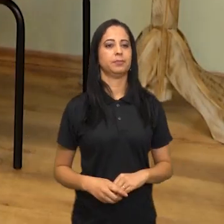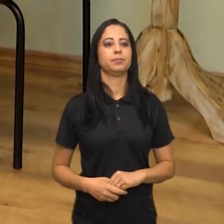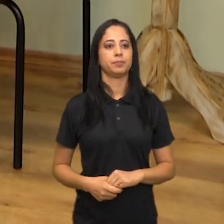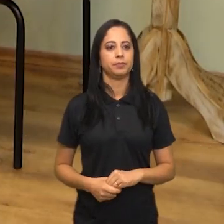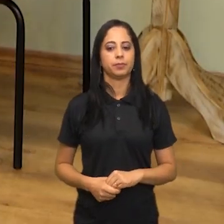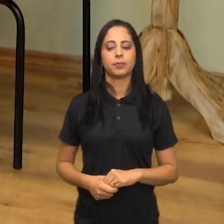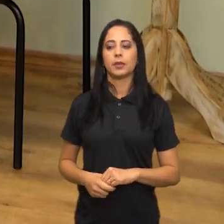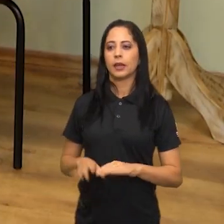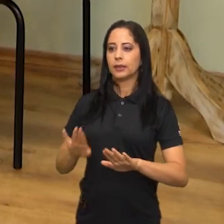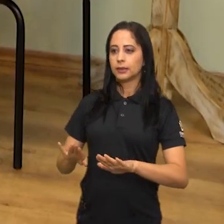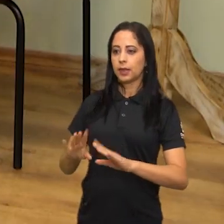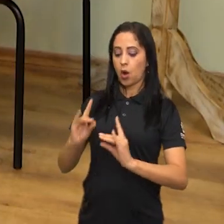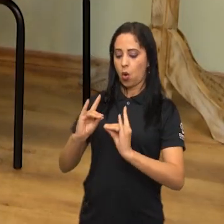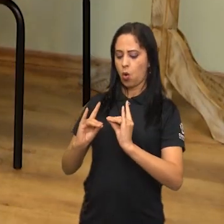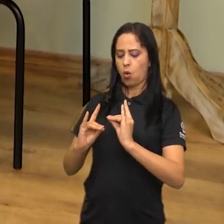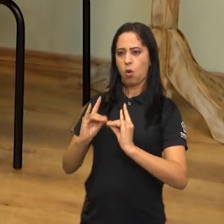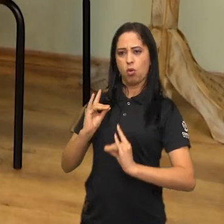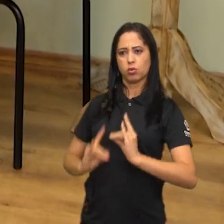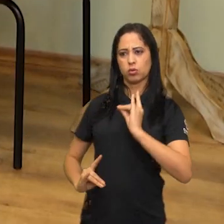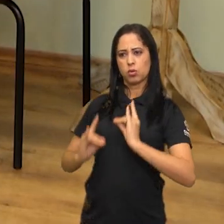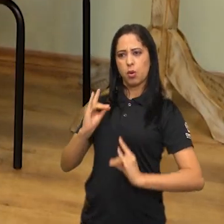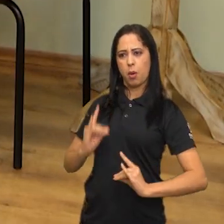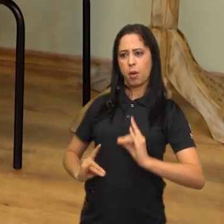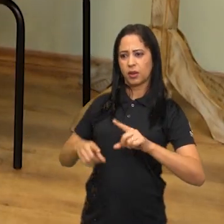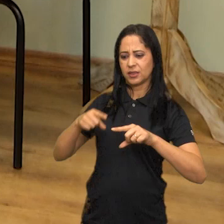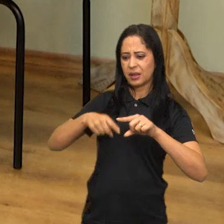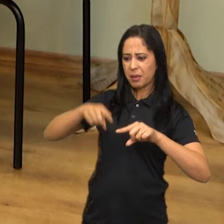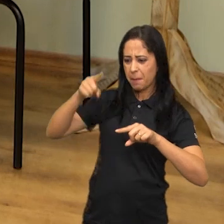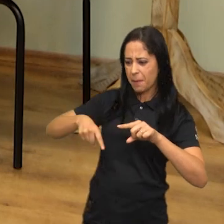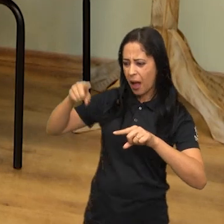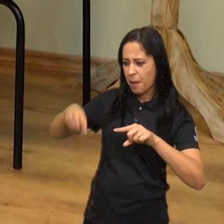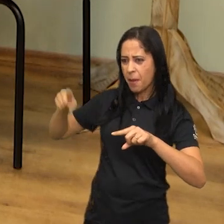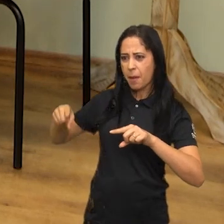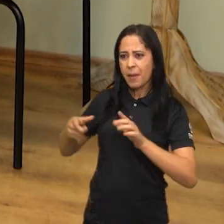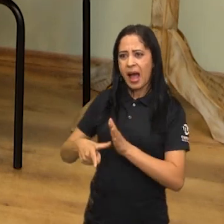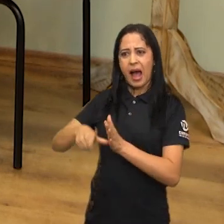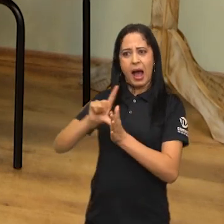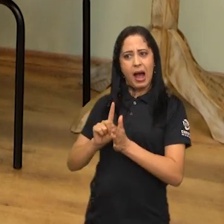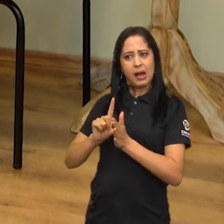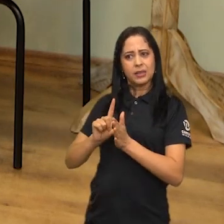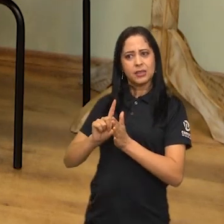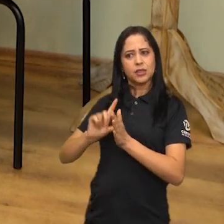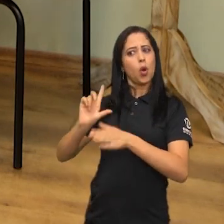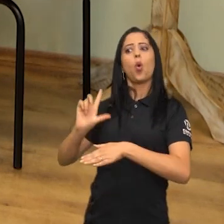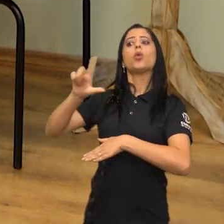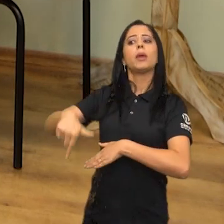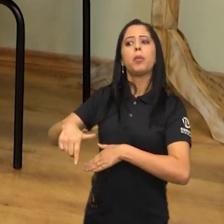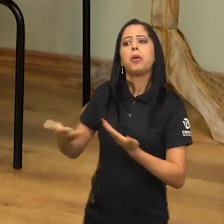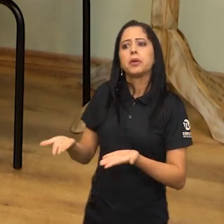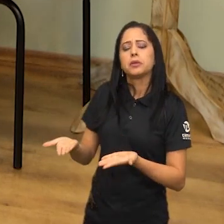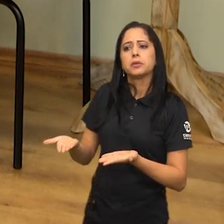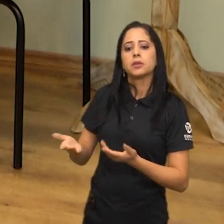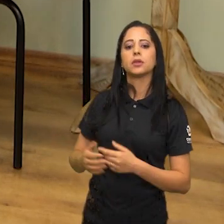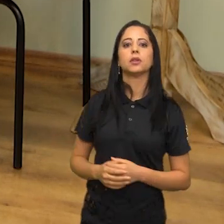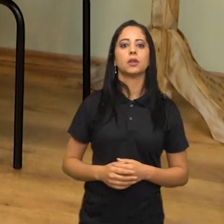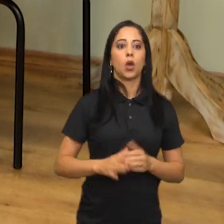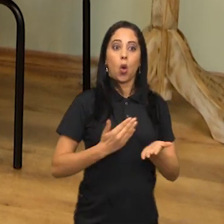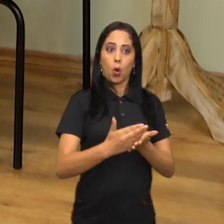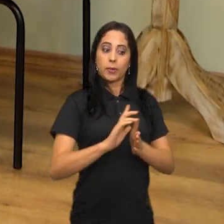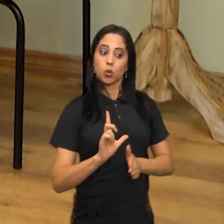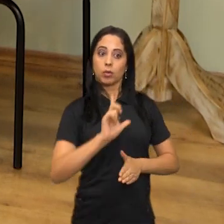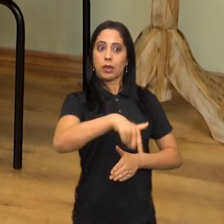o desequilíbrio hormonal, ele já estava acontecendo antes dessa cirurgia ou ele começou depois? Ele começou depois.